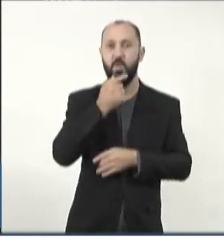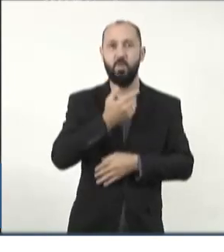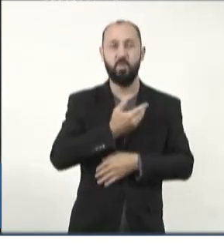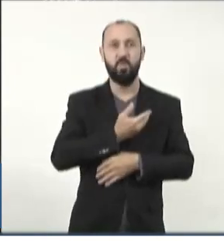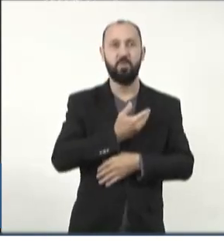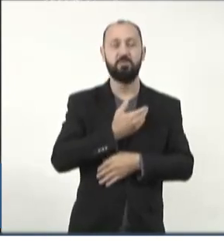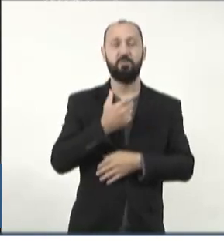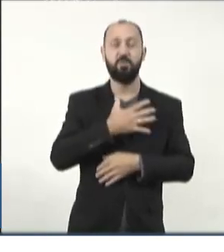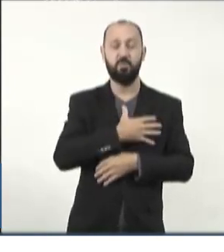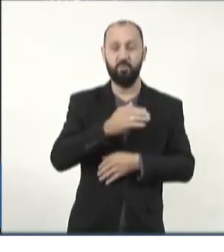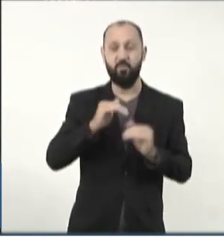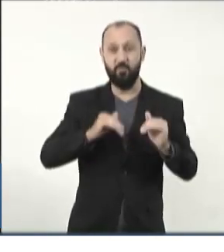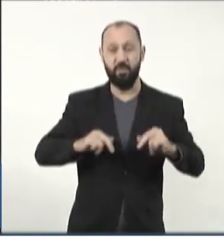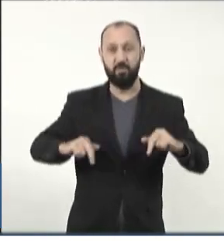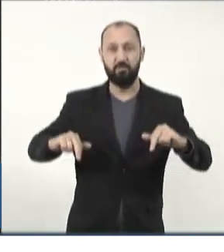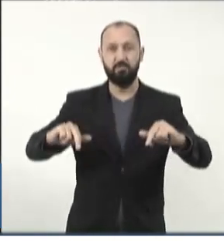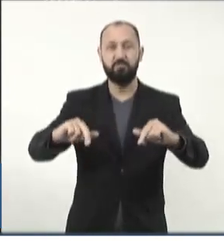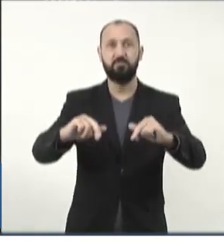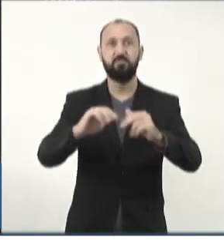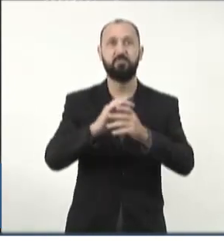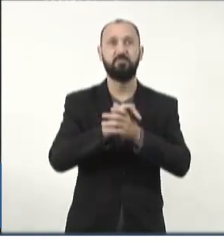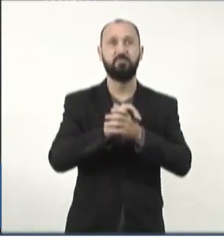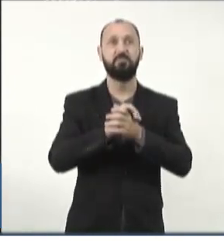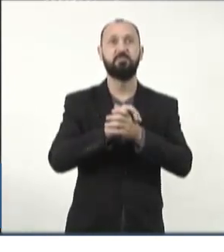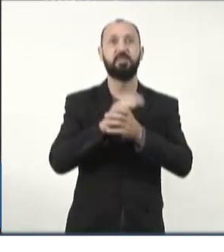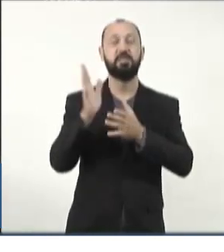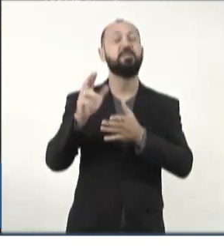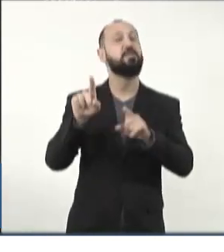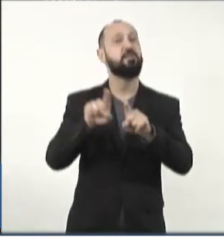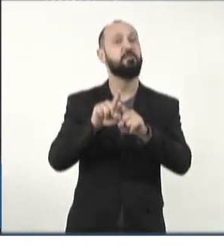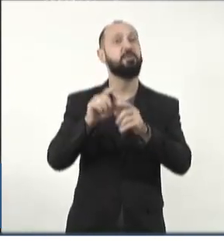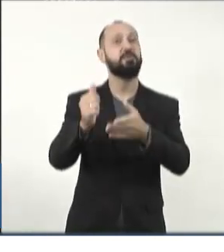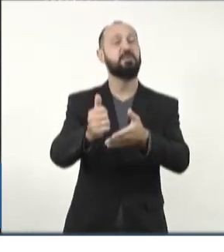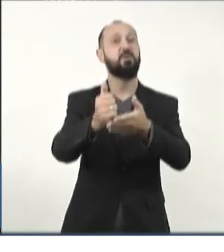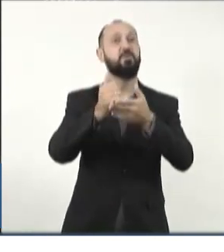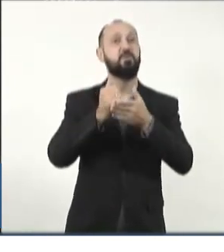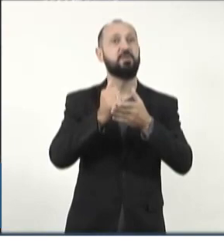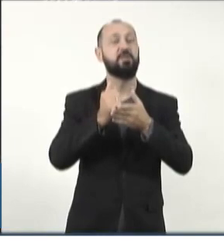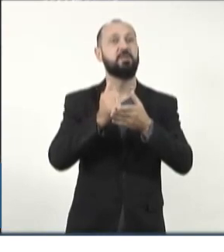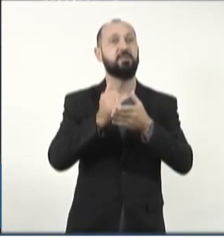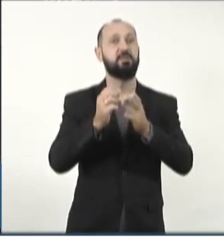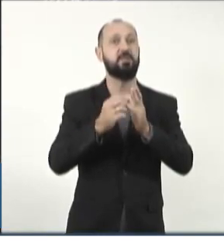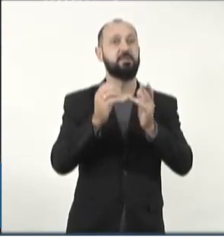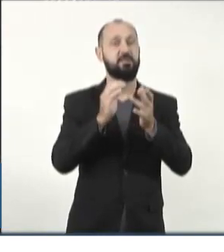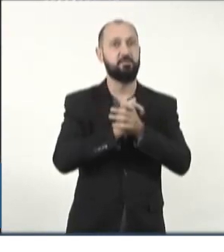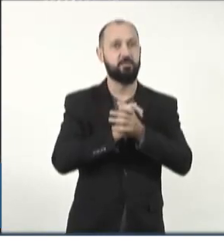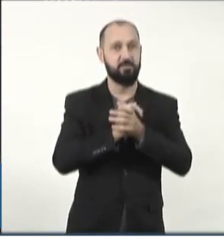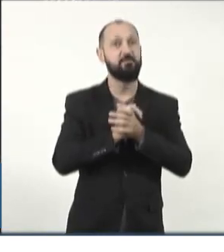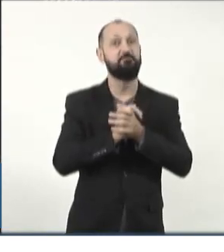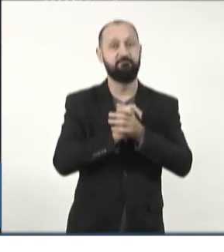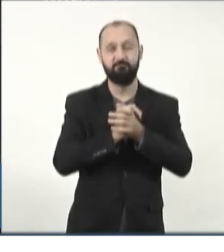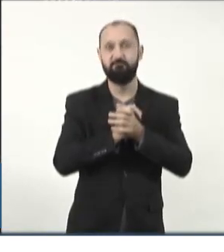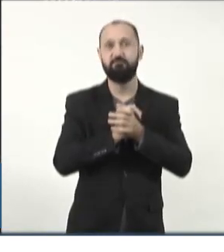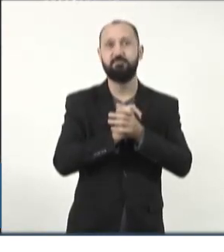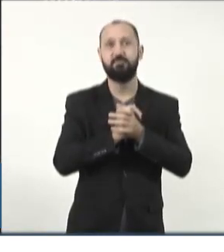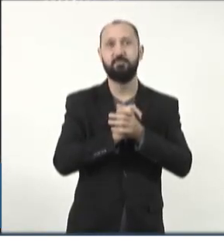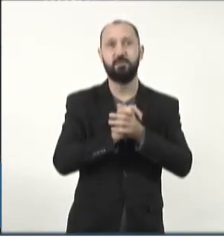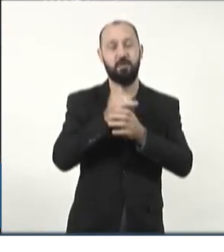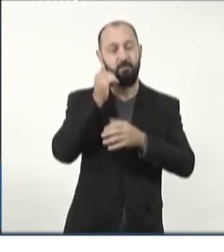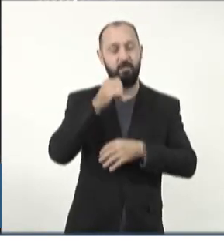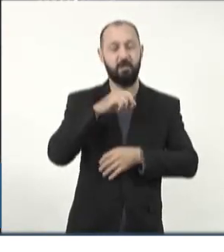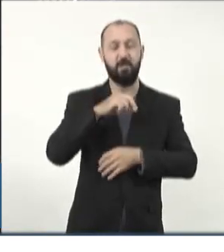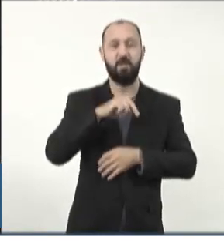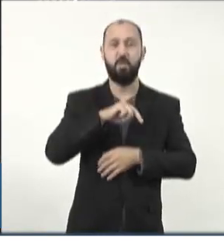amigos do meu filho, eles são colaboradores das esposas. Inclusive, a minha